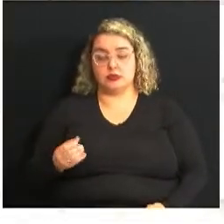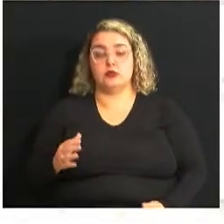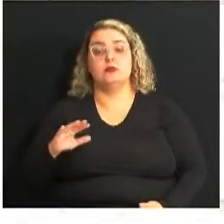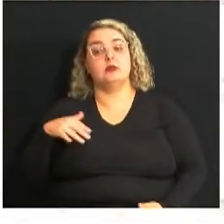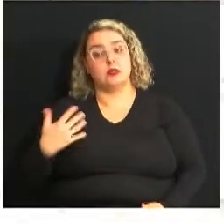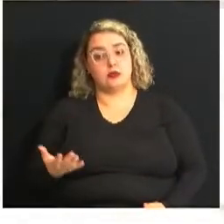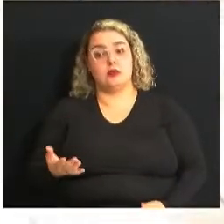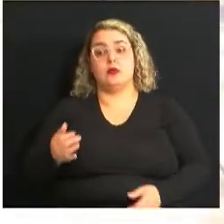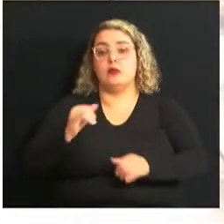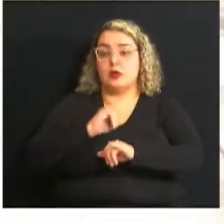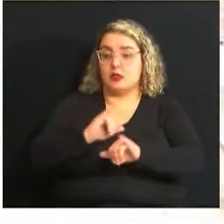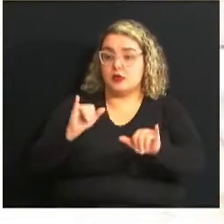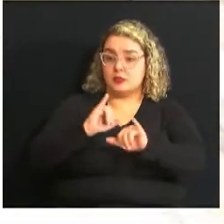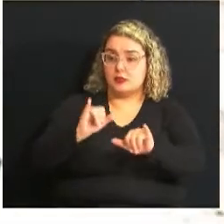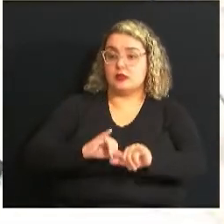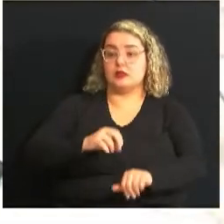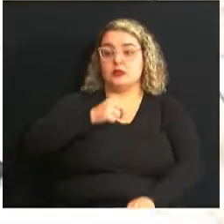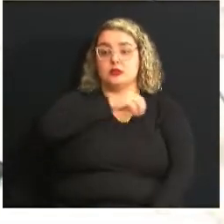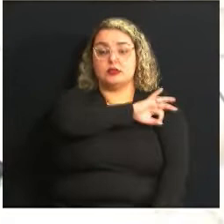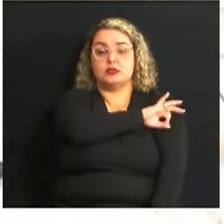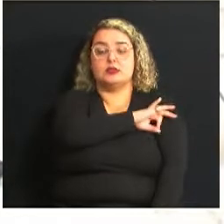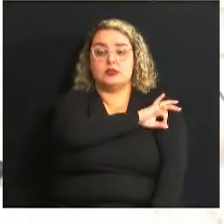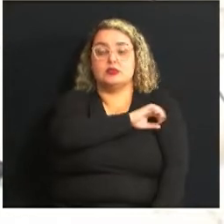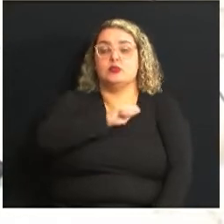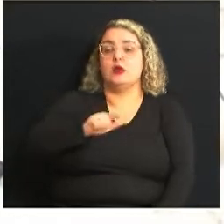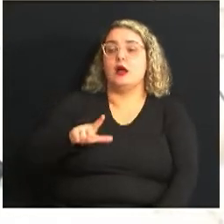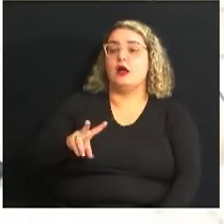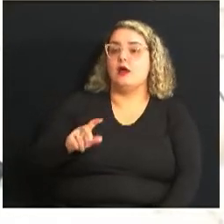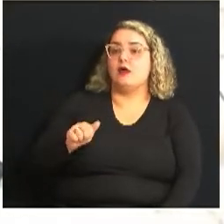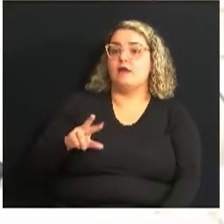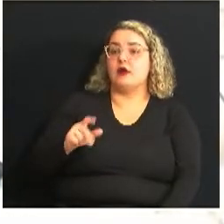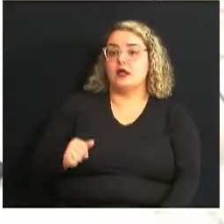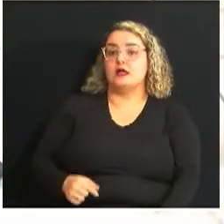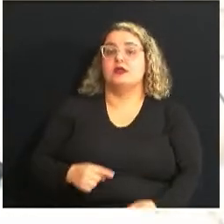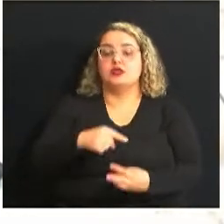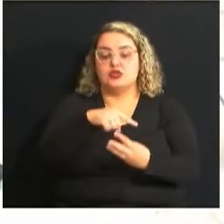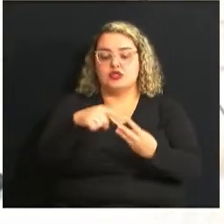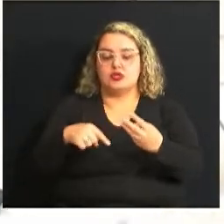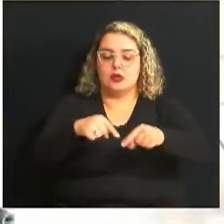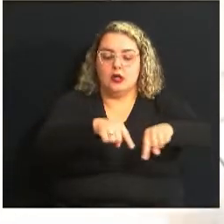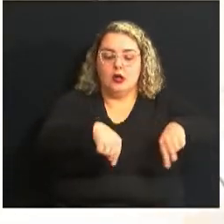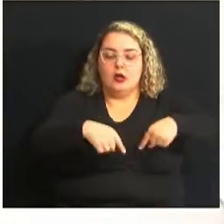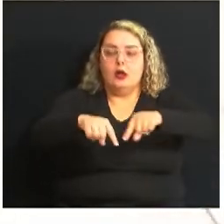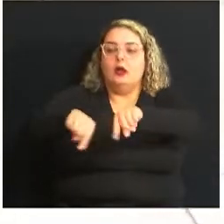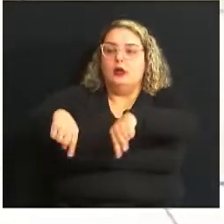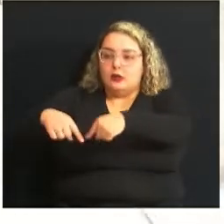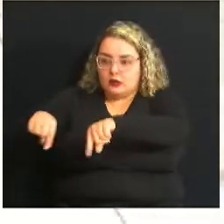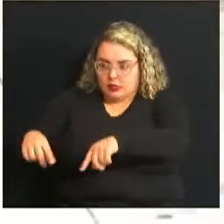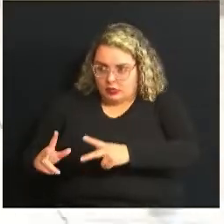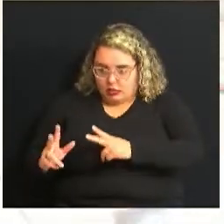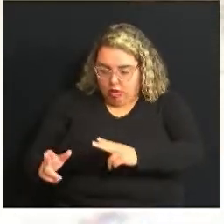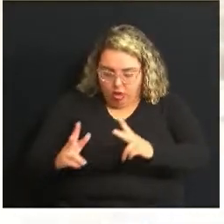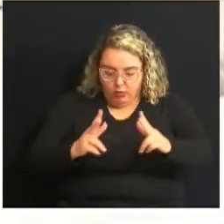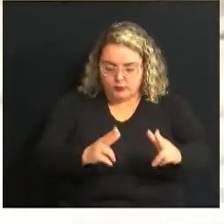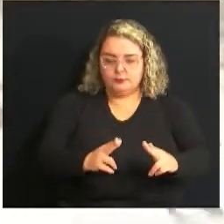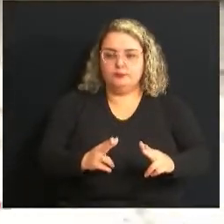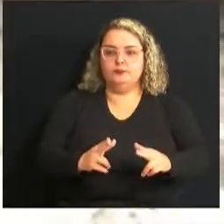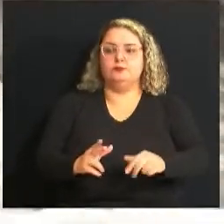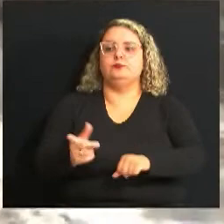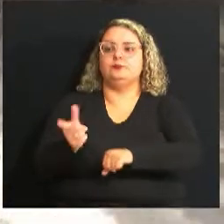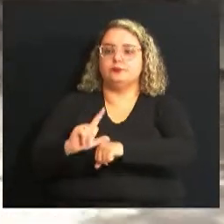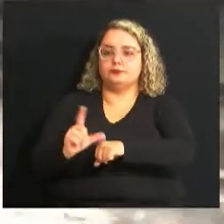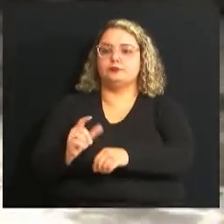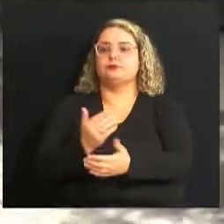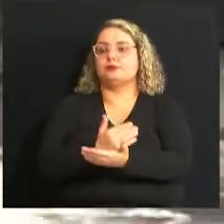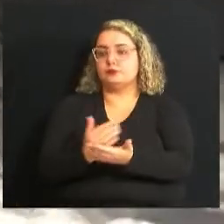da prefeitura, os alvarás de uso de 3 lotes do mesmo estabelecimento comercial que onde